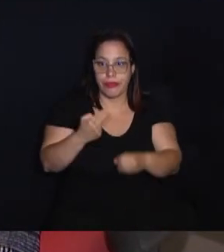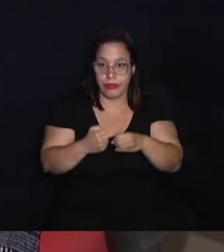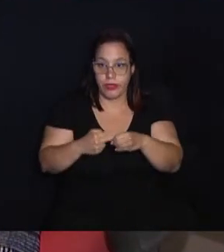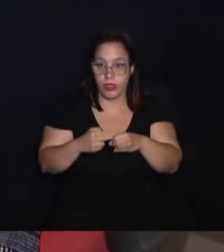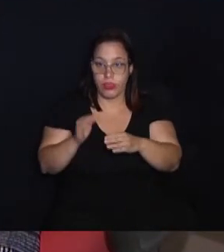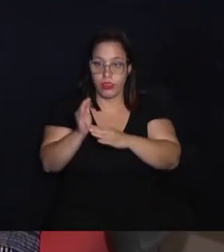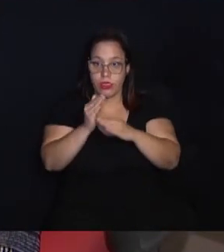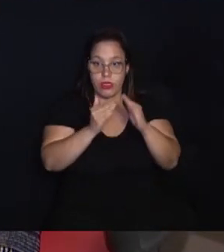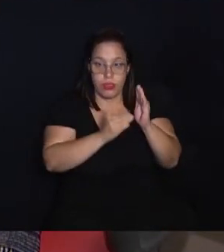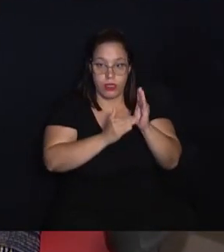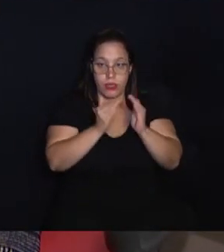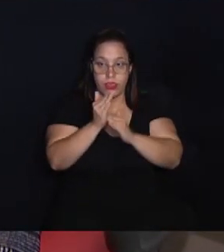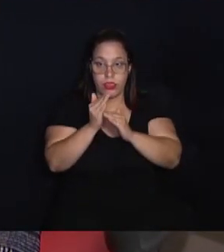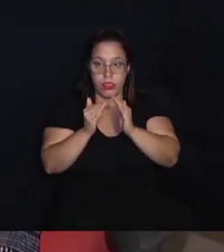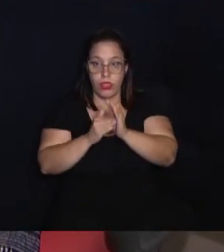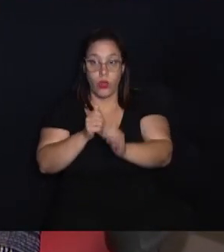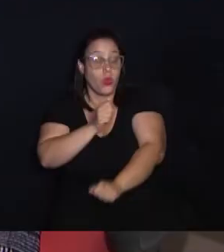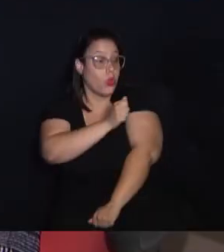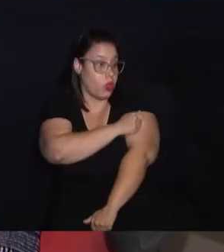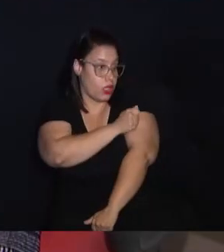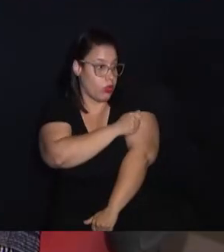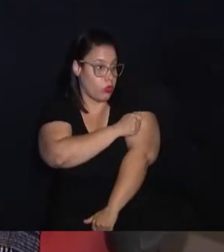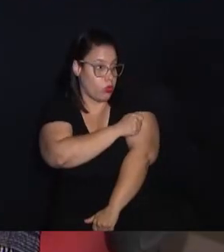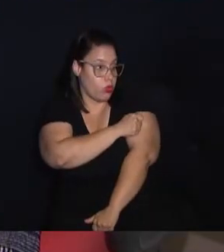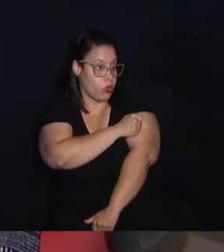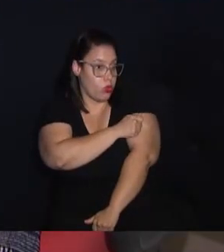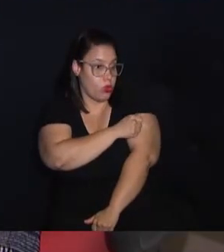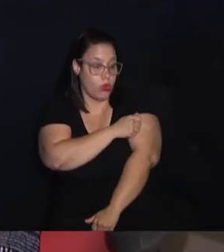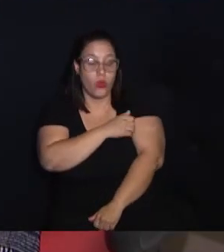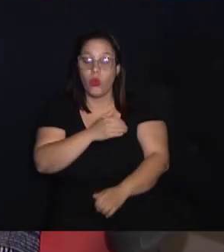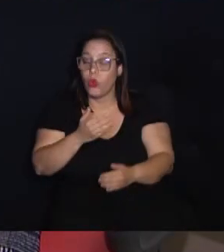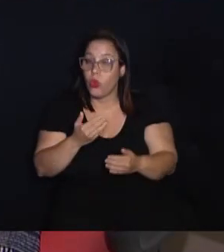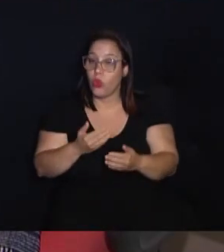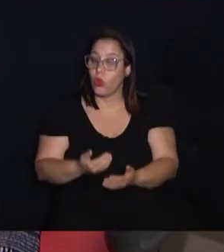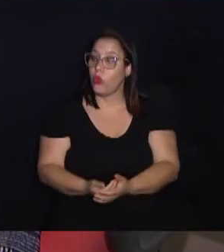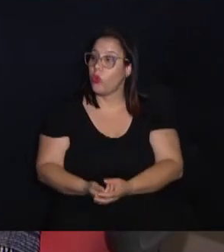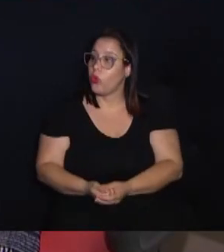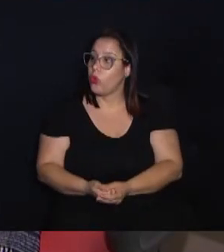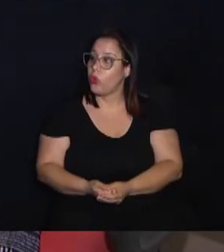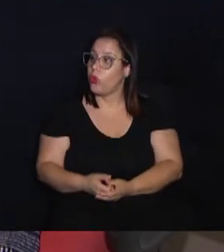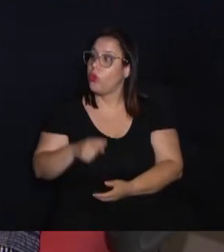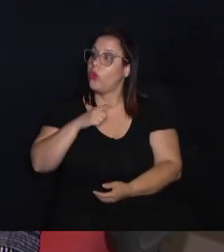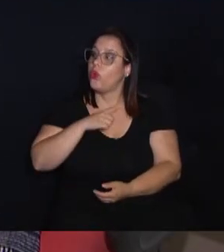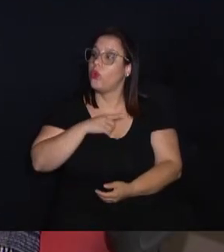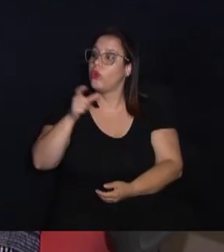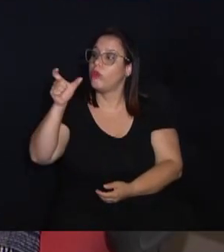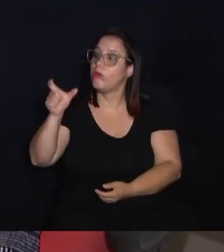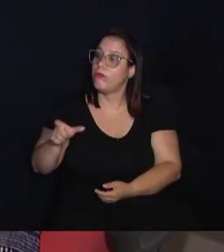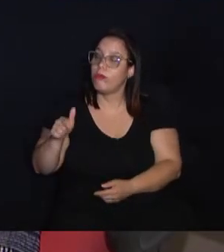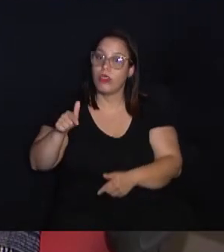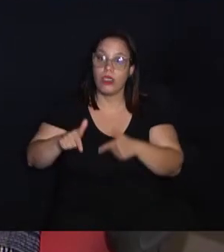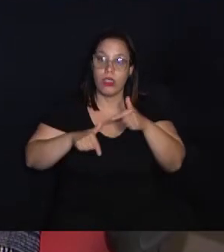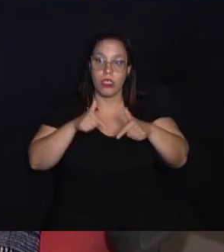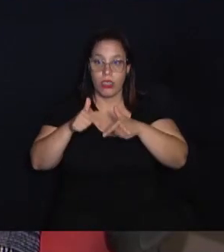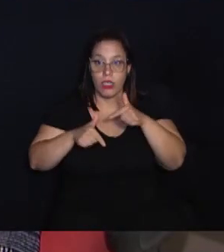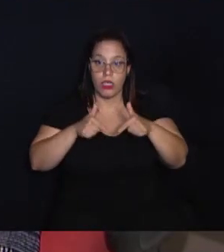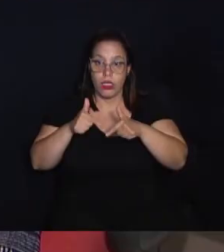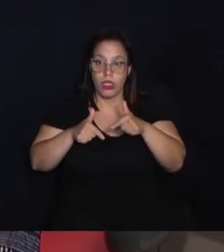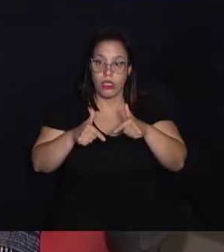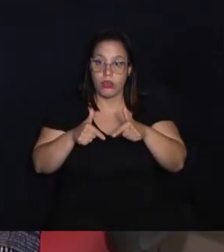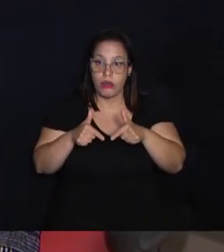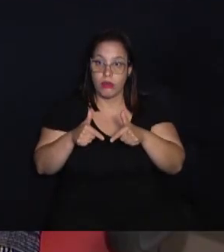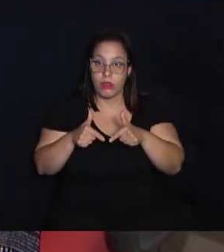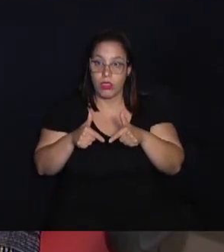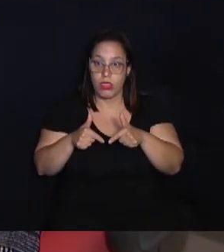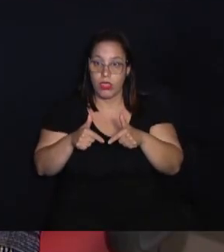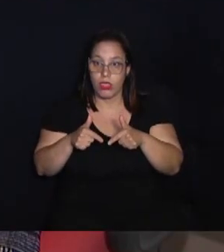concurso que foi uma demanda dos alunos, do corpo estudantil, em ter uma pessoa que trabalhasse, um docente que